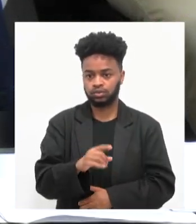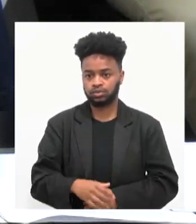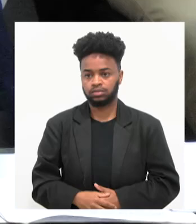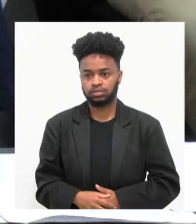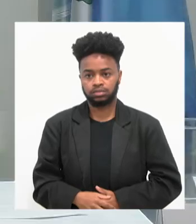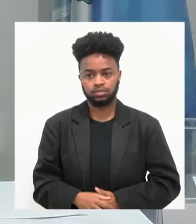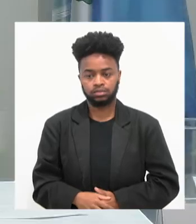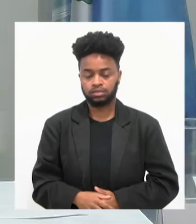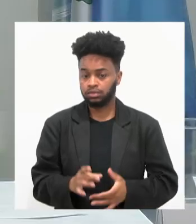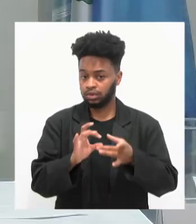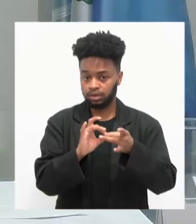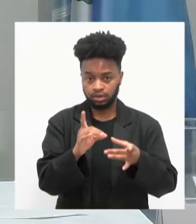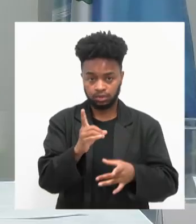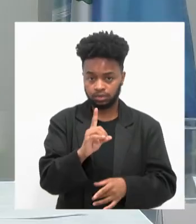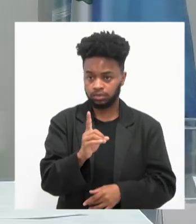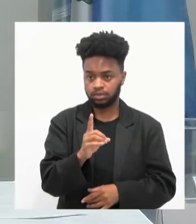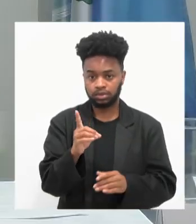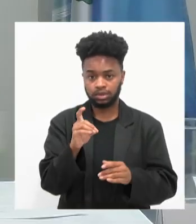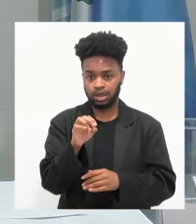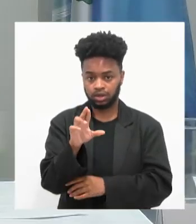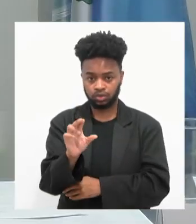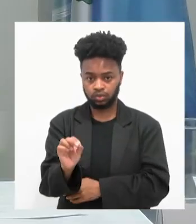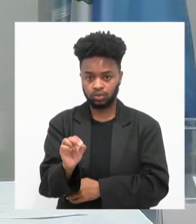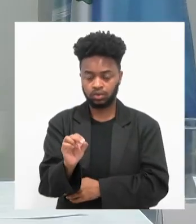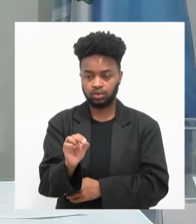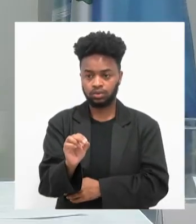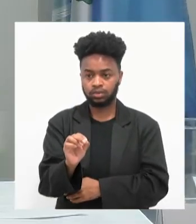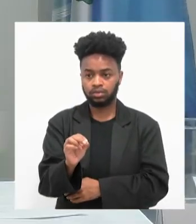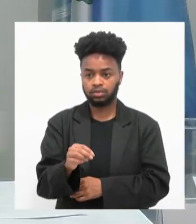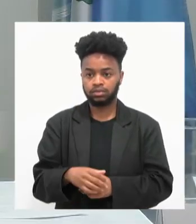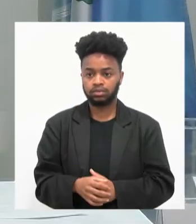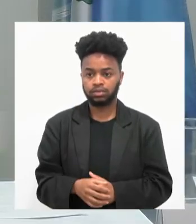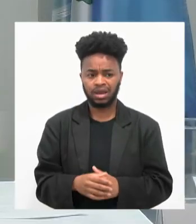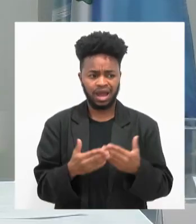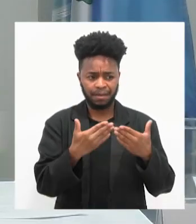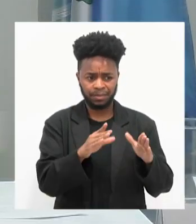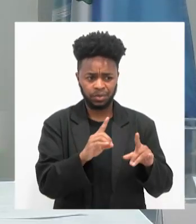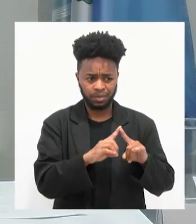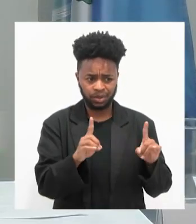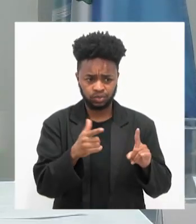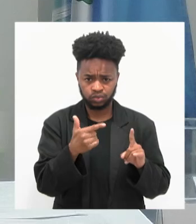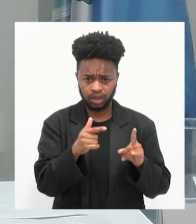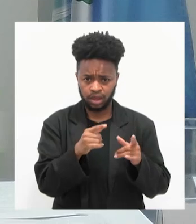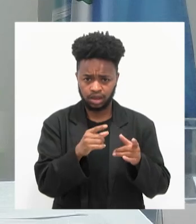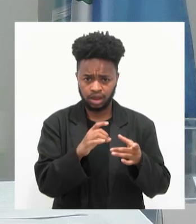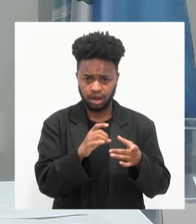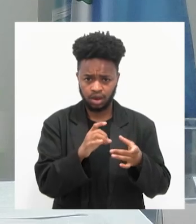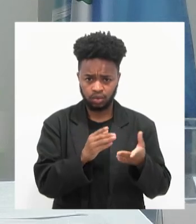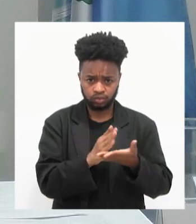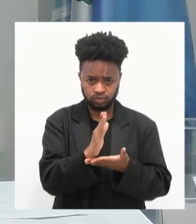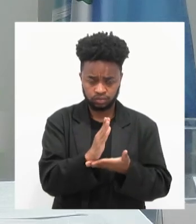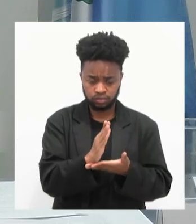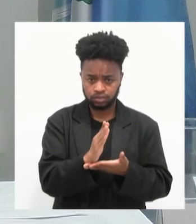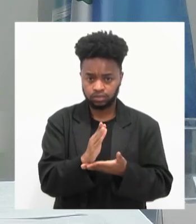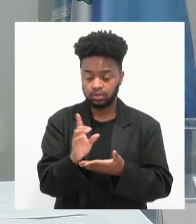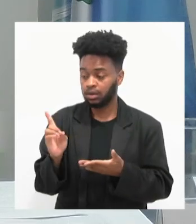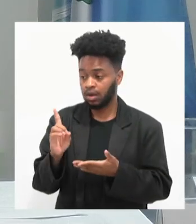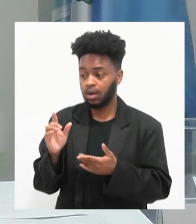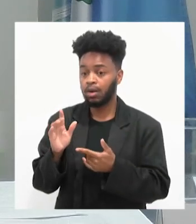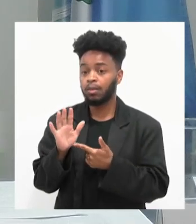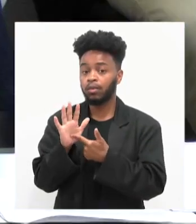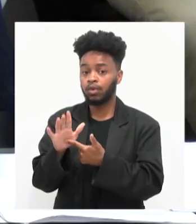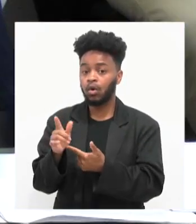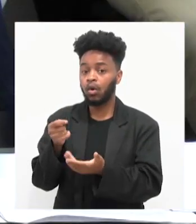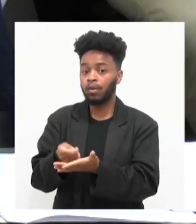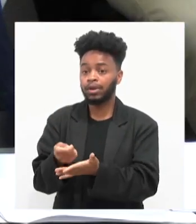estão autorizados? Não estão autorizados pelo DERP. Eles abriram o pátio Não, sem autorização? indicaram que eles são obrigados a abrir por